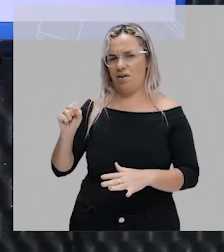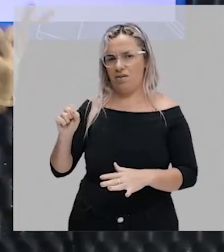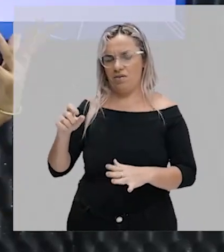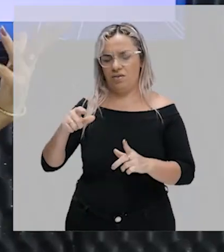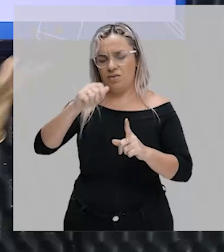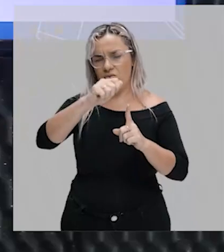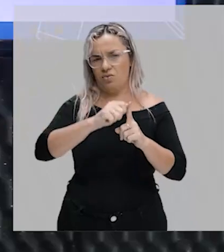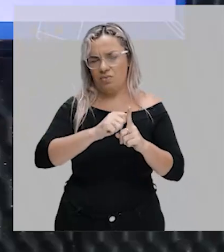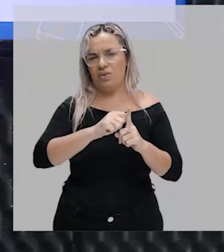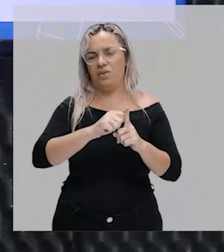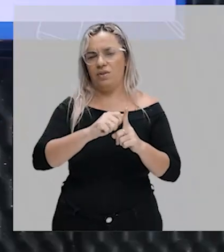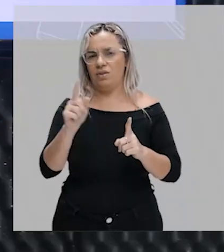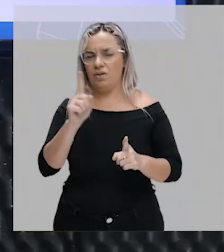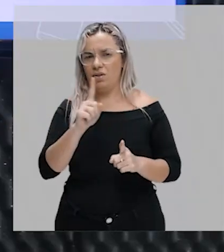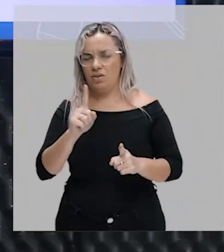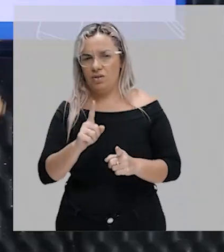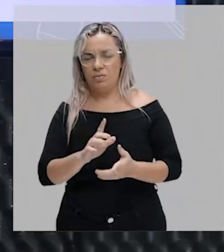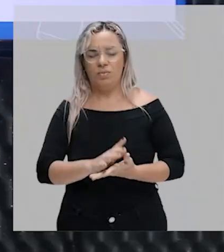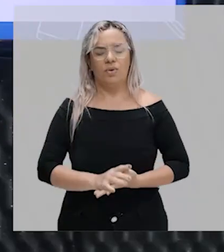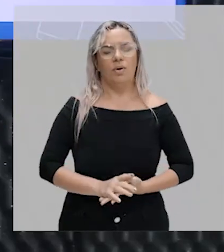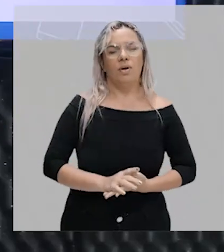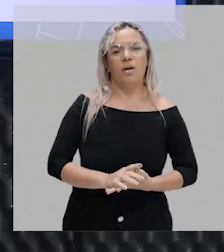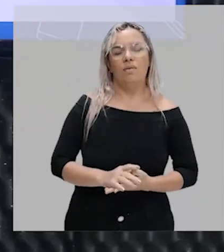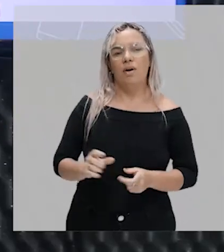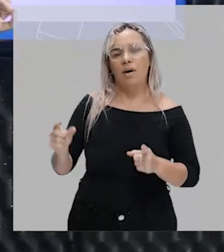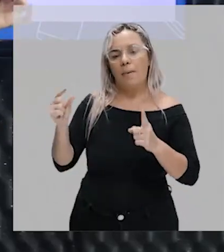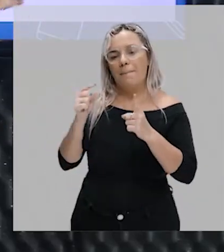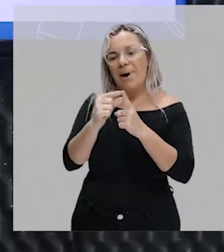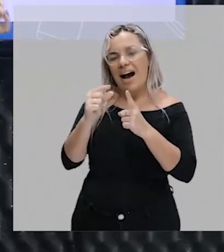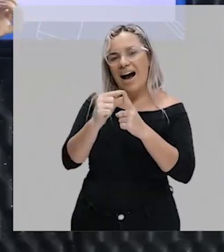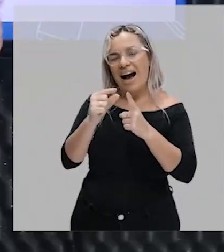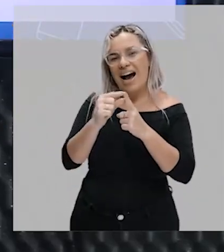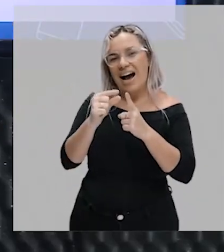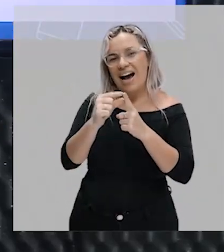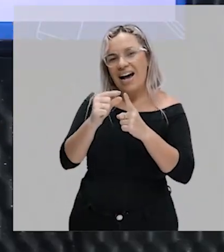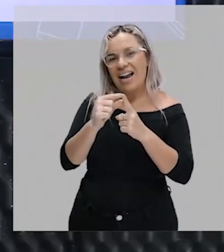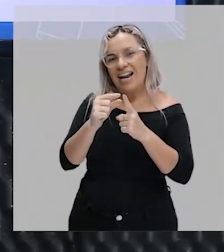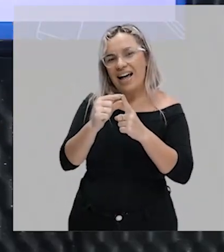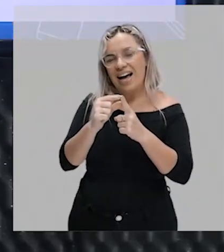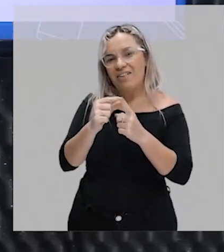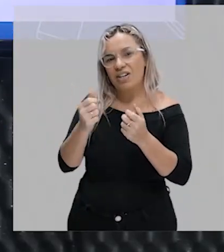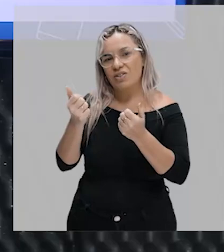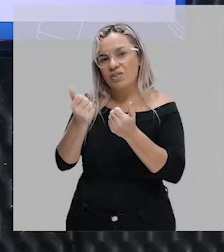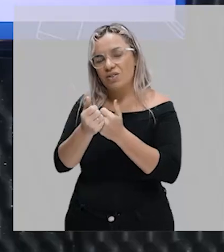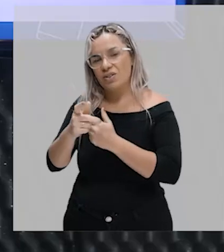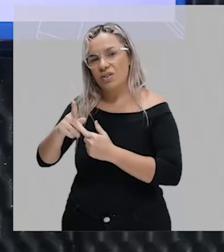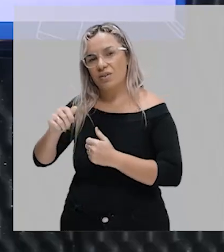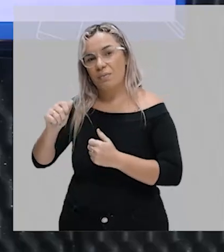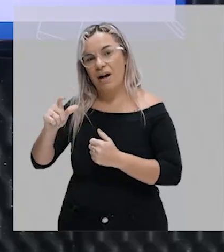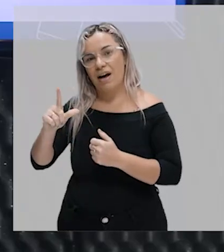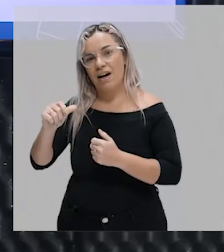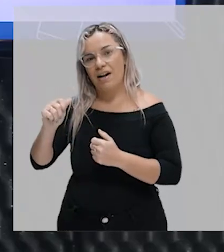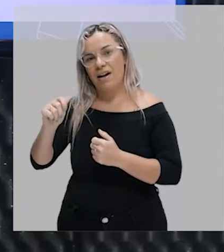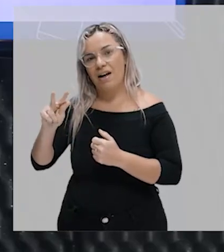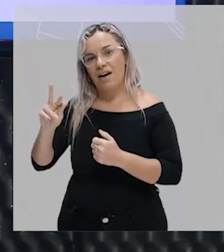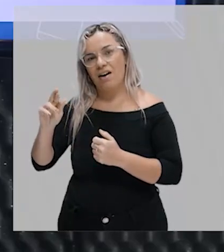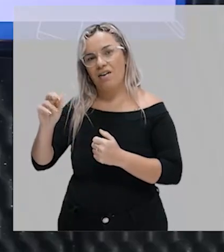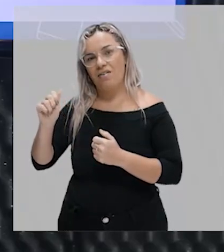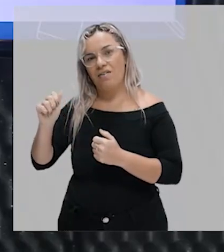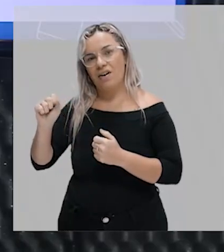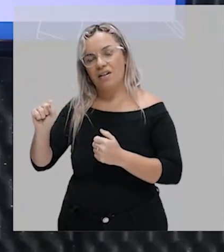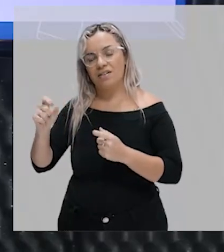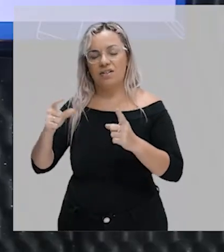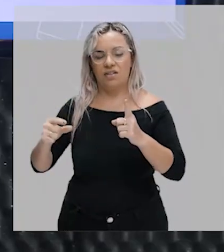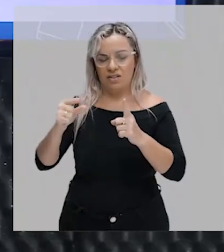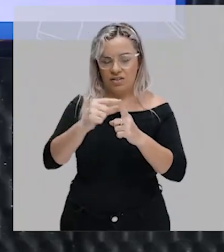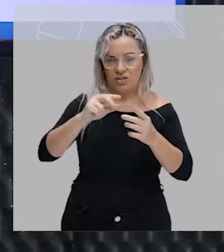que é o meu. Não. Eu estou falando de palavras, signos no sentido de palavras e os seus respectivos significados.